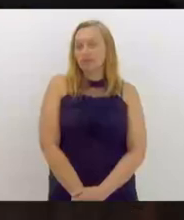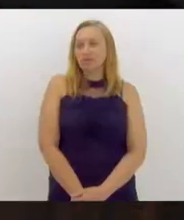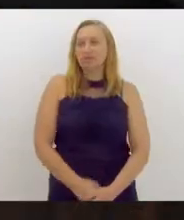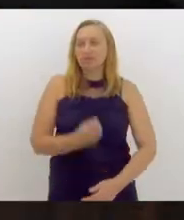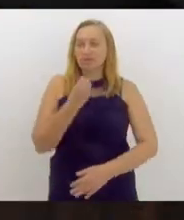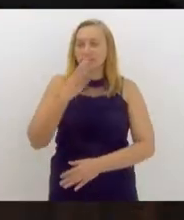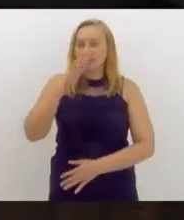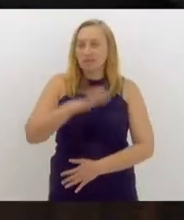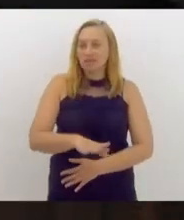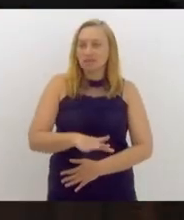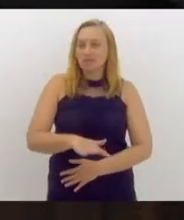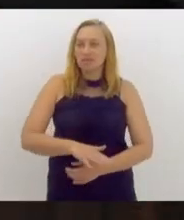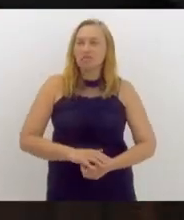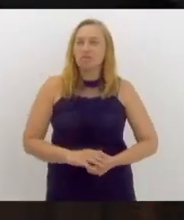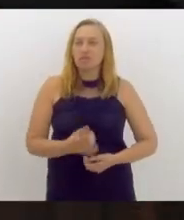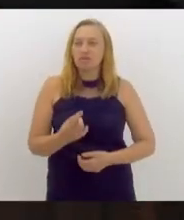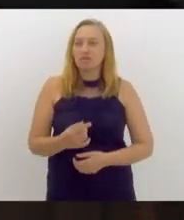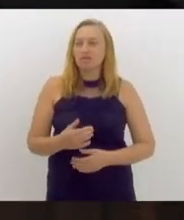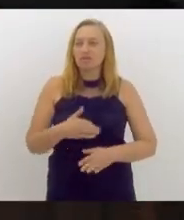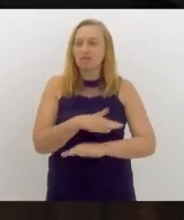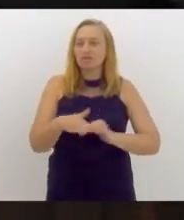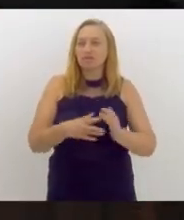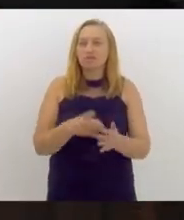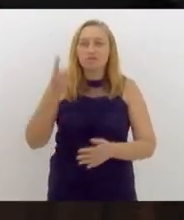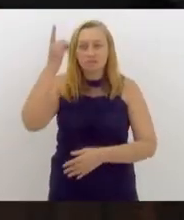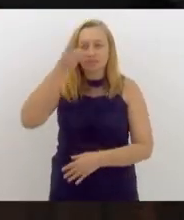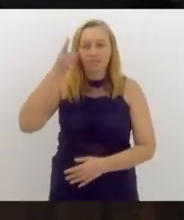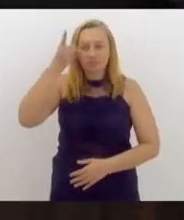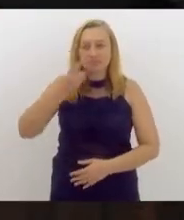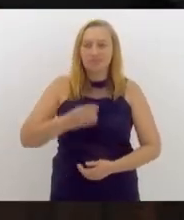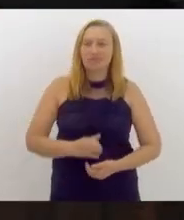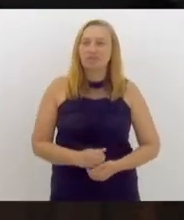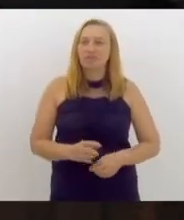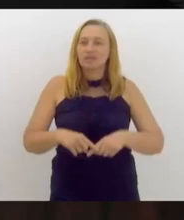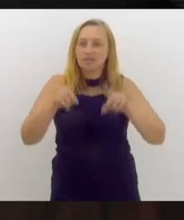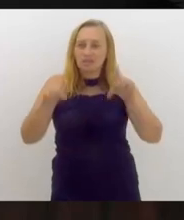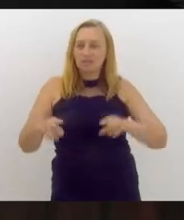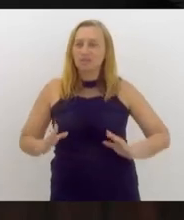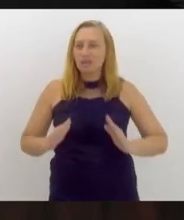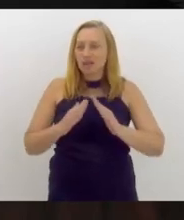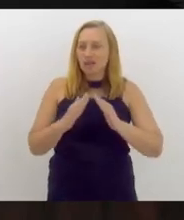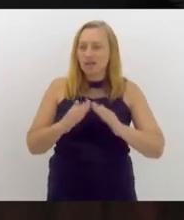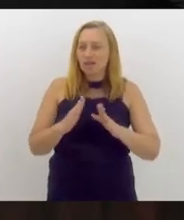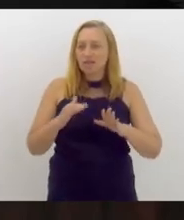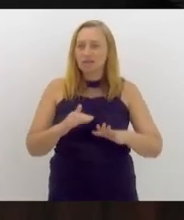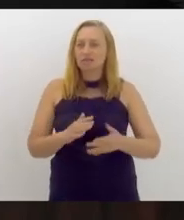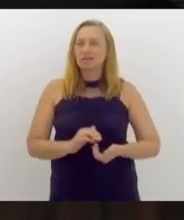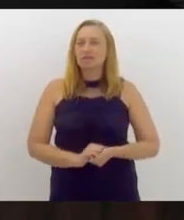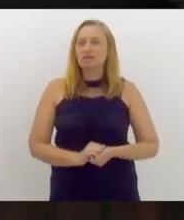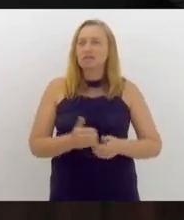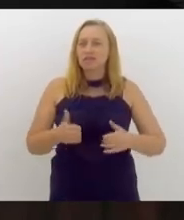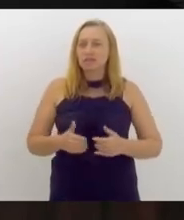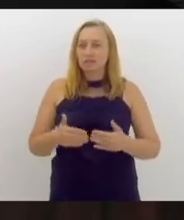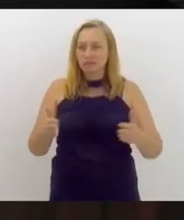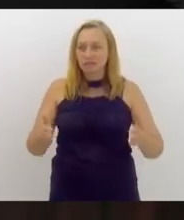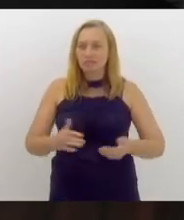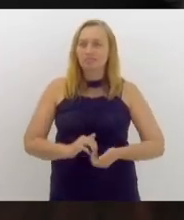Boa tarde, senhoras e senhores deputados, servidores da casa, público presente.